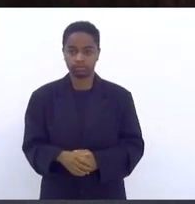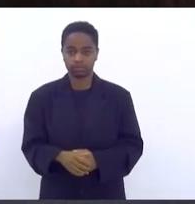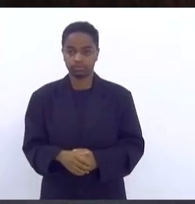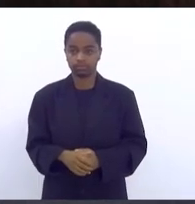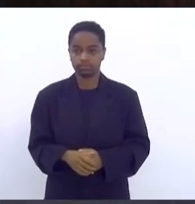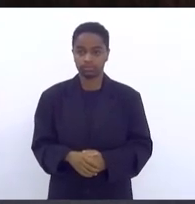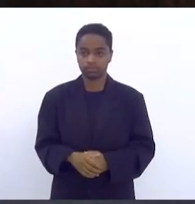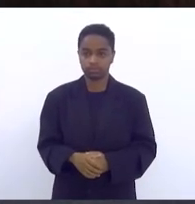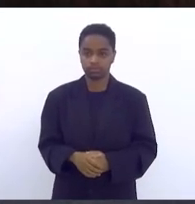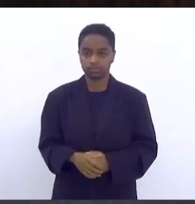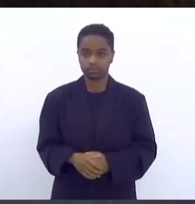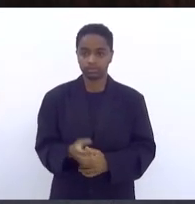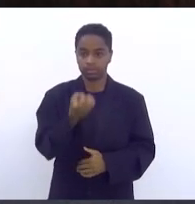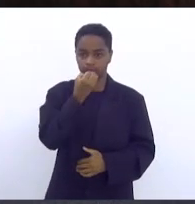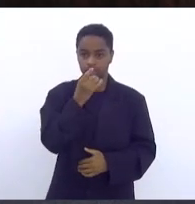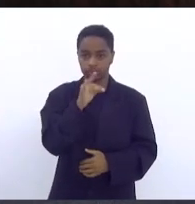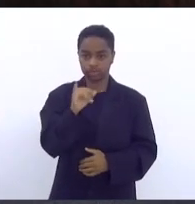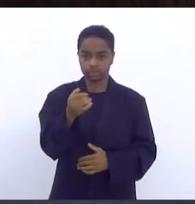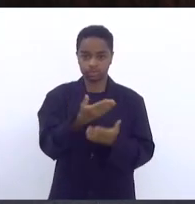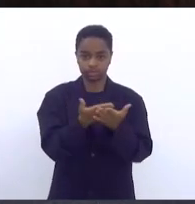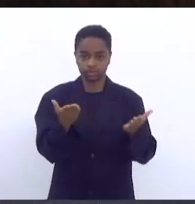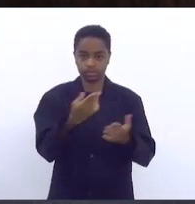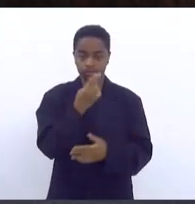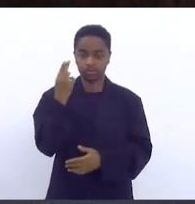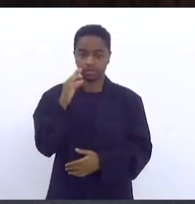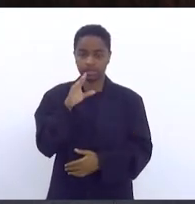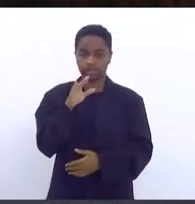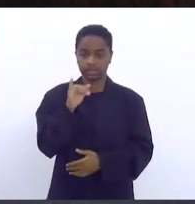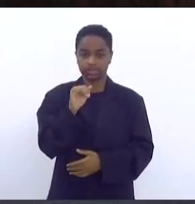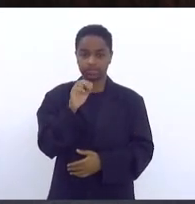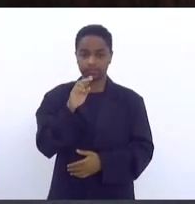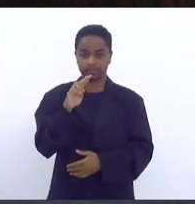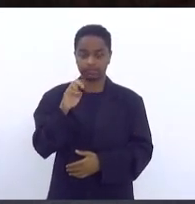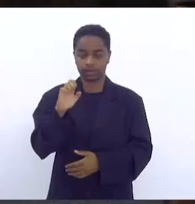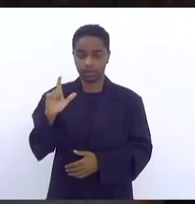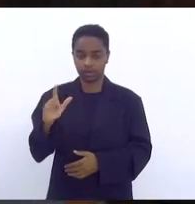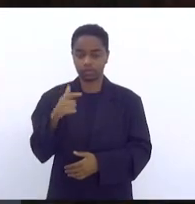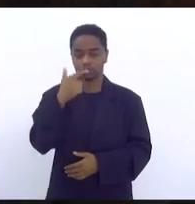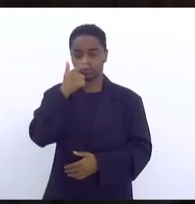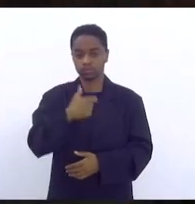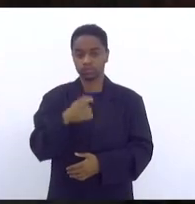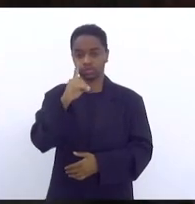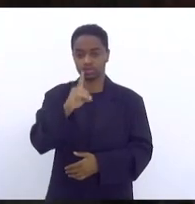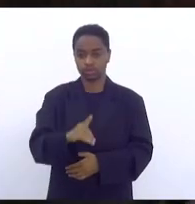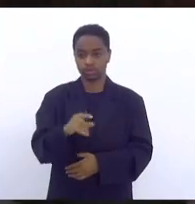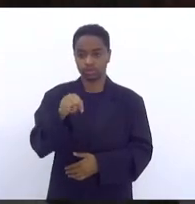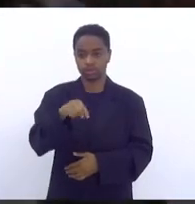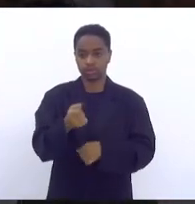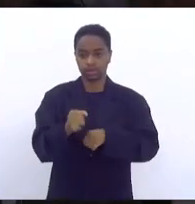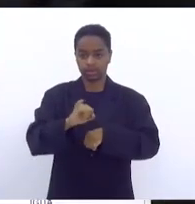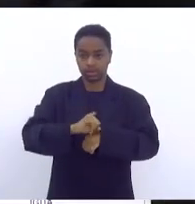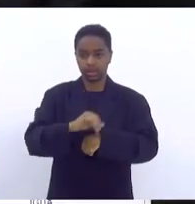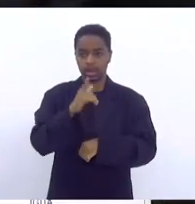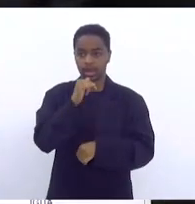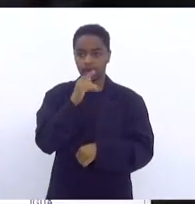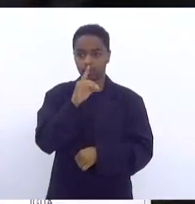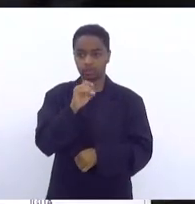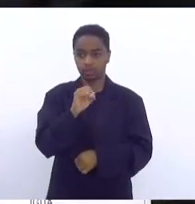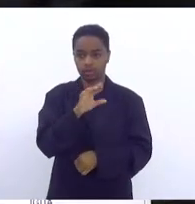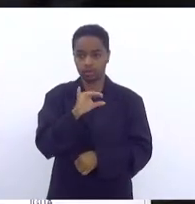rio Bom dia a todos meu nome é Sinval eu sou diretor superintendente da capital aqui da águas do rio